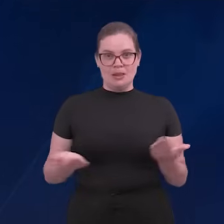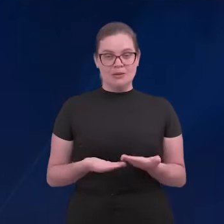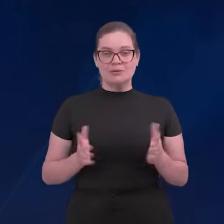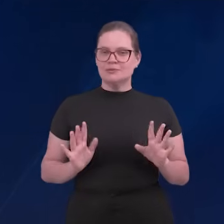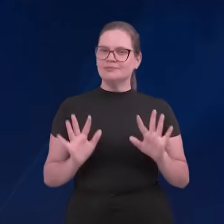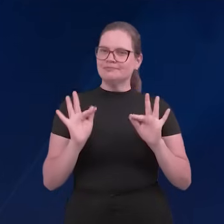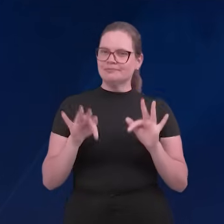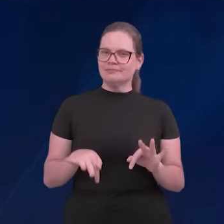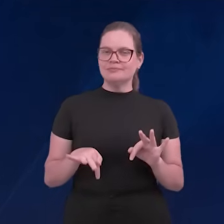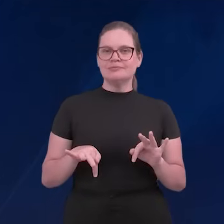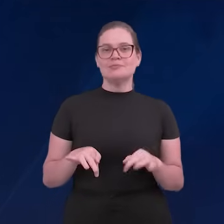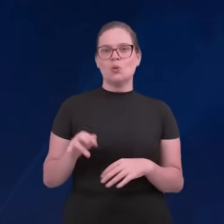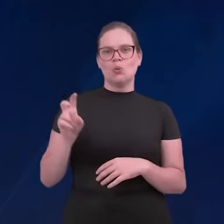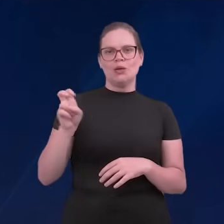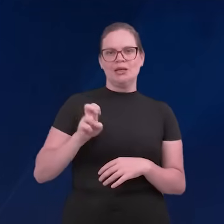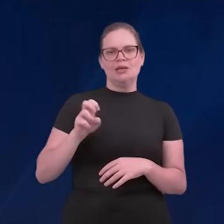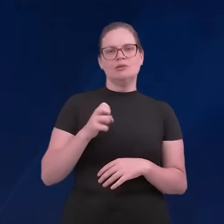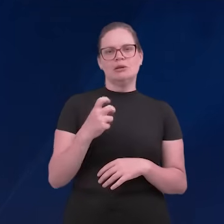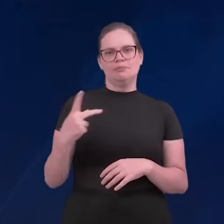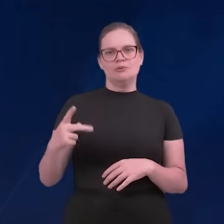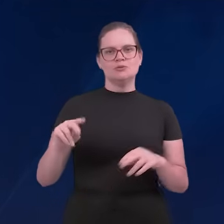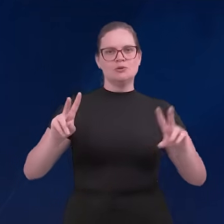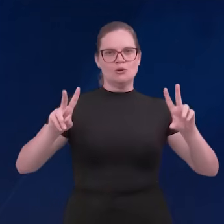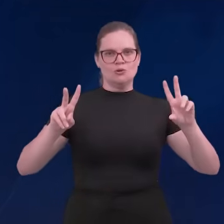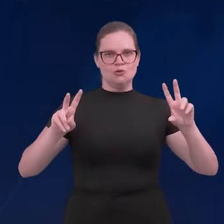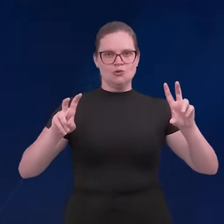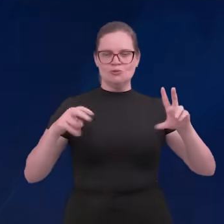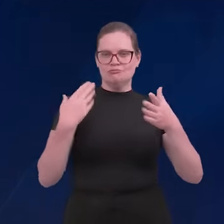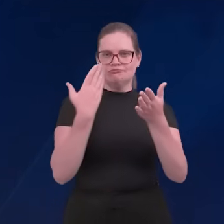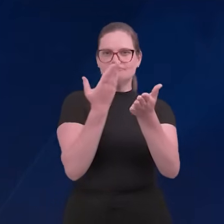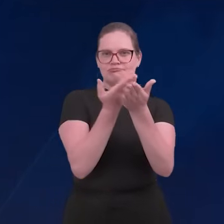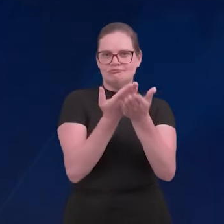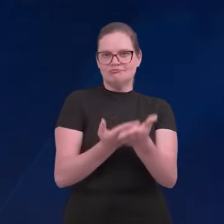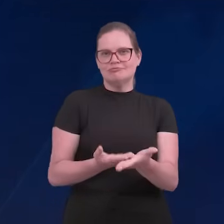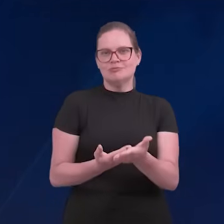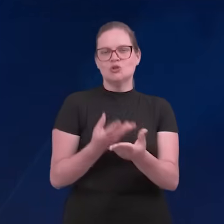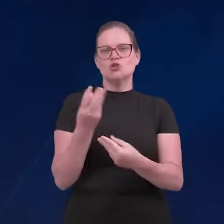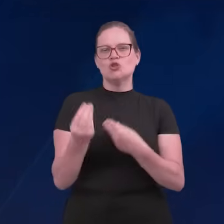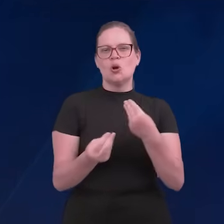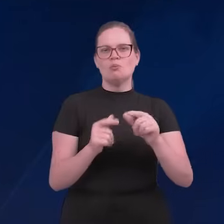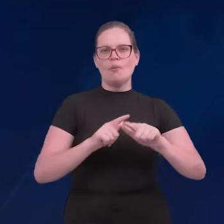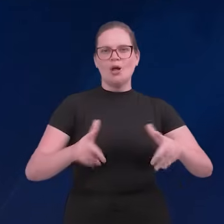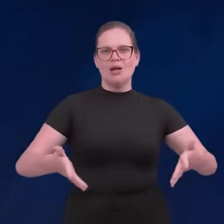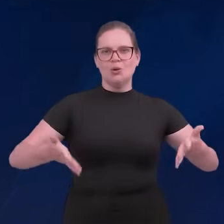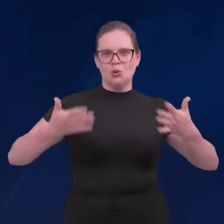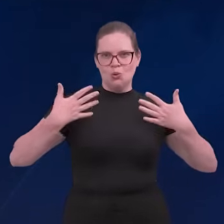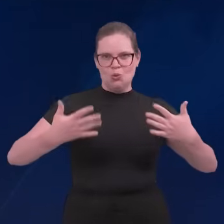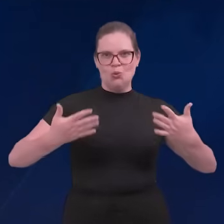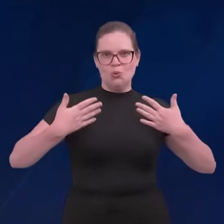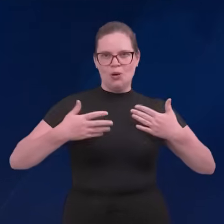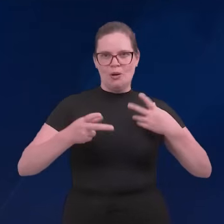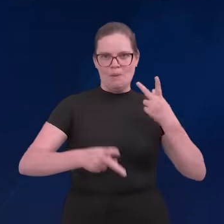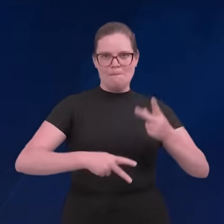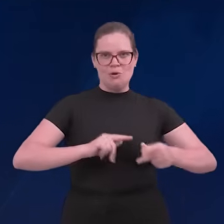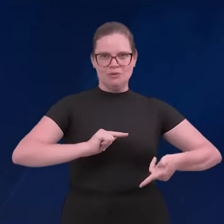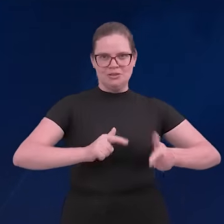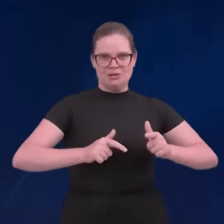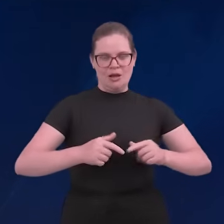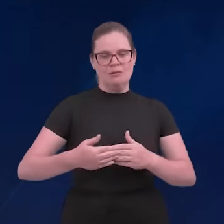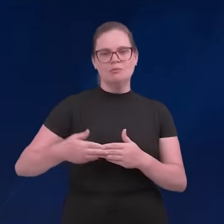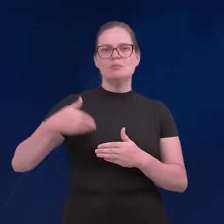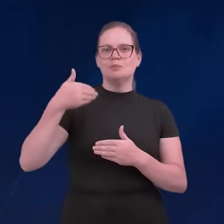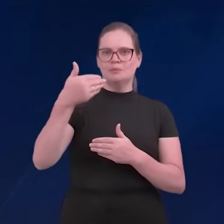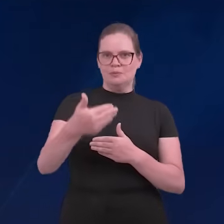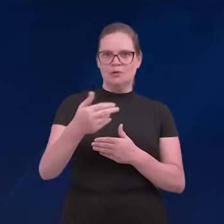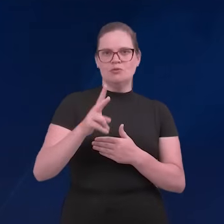Encerramos aqui este 5º episódio deste estudo, o qual daremos continuidade no